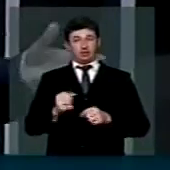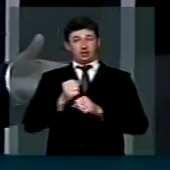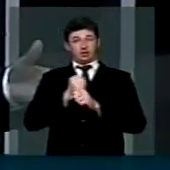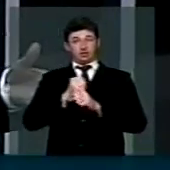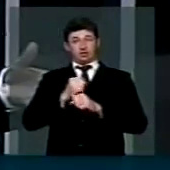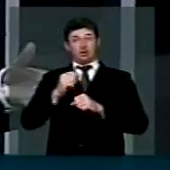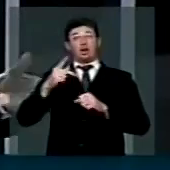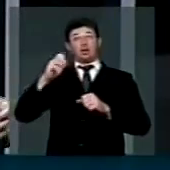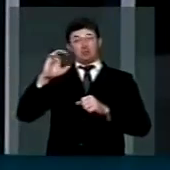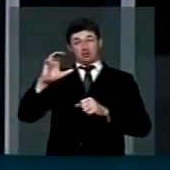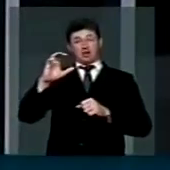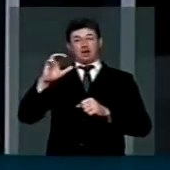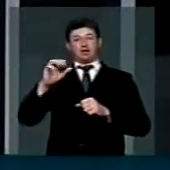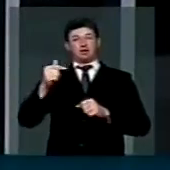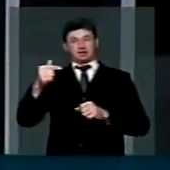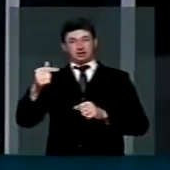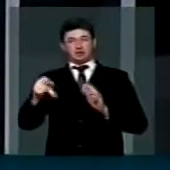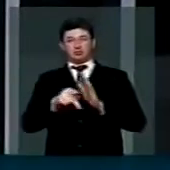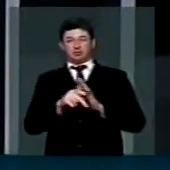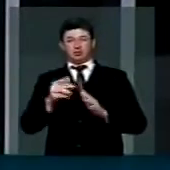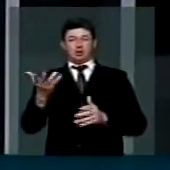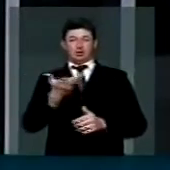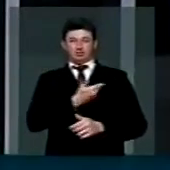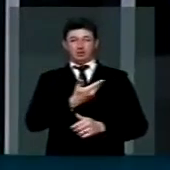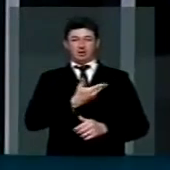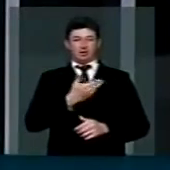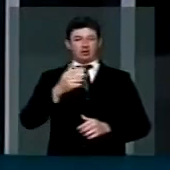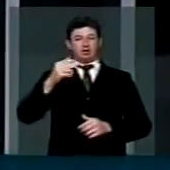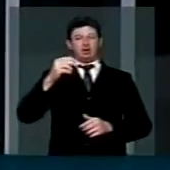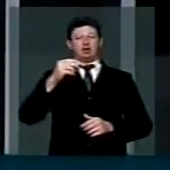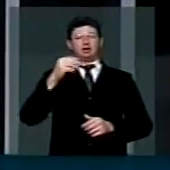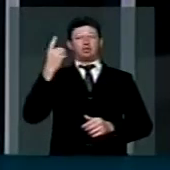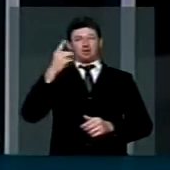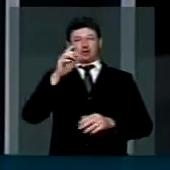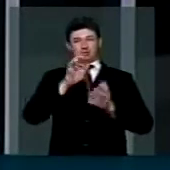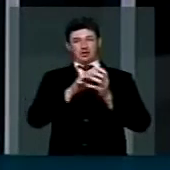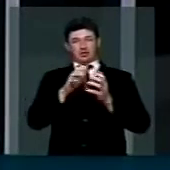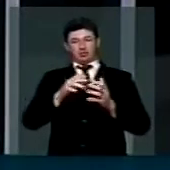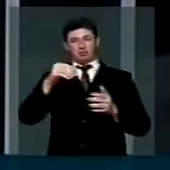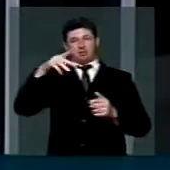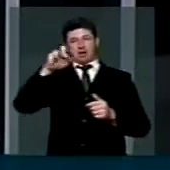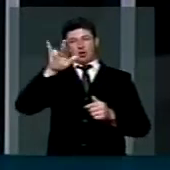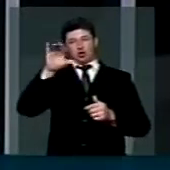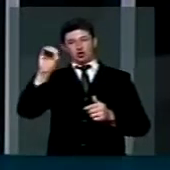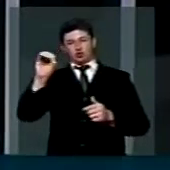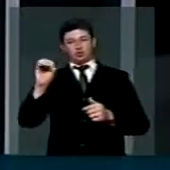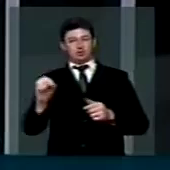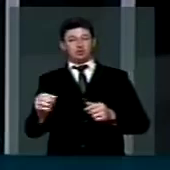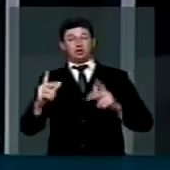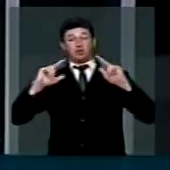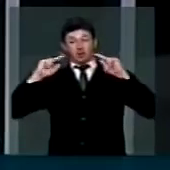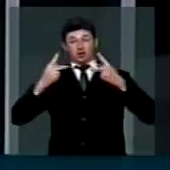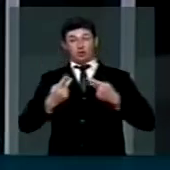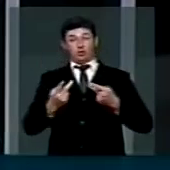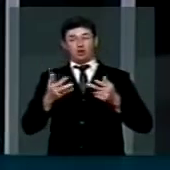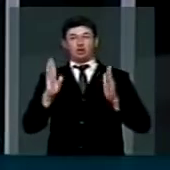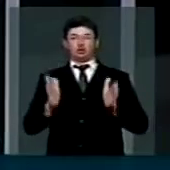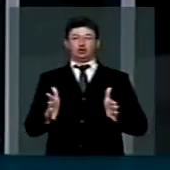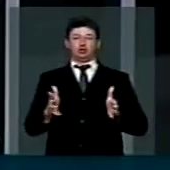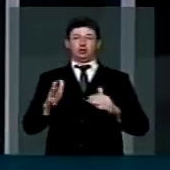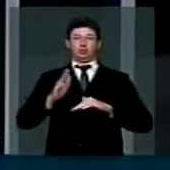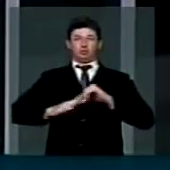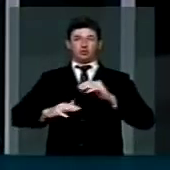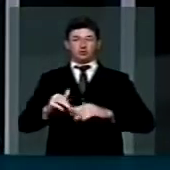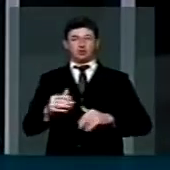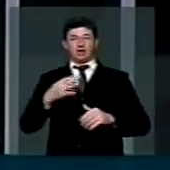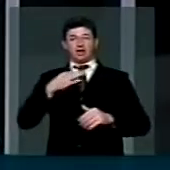que a PEC 7, do eminente pernambucano Maurício Randes, deu pelo menos o direito de reconhecimento do